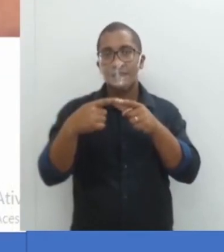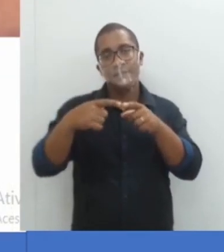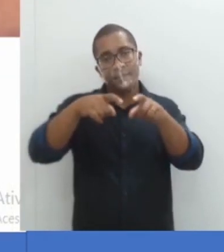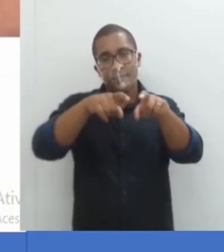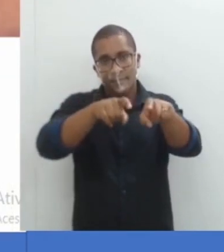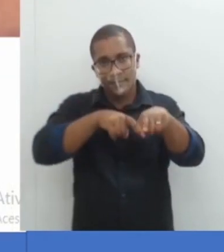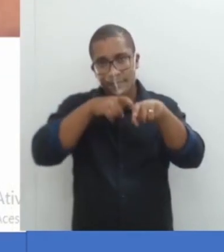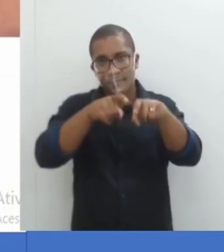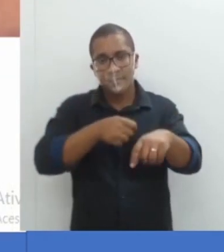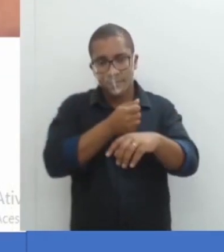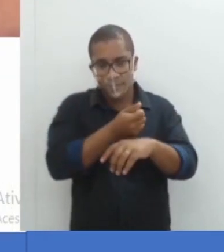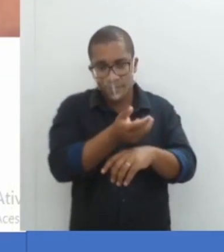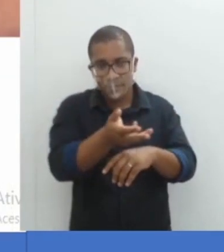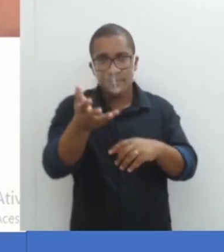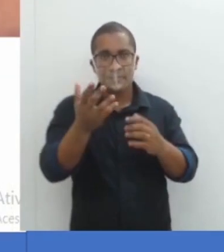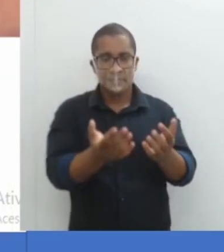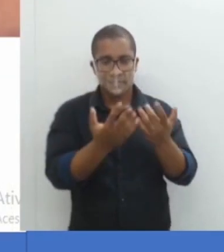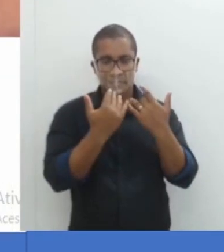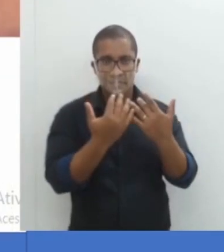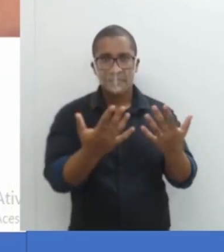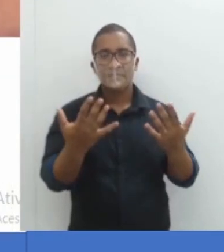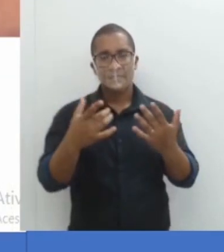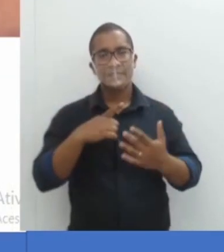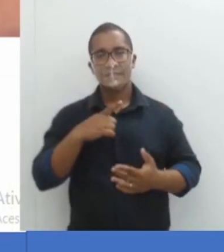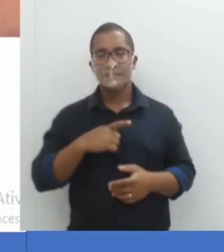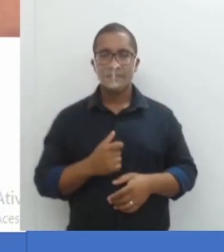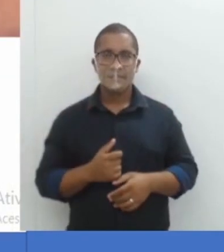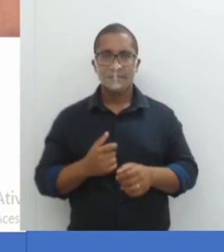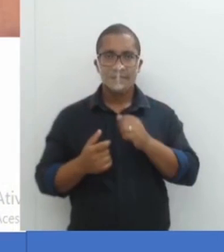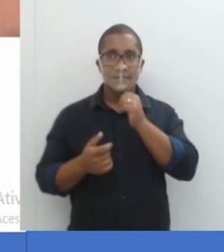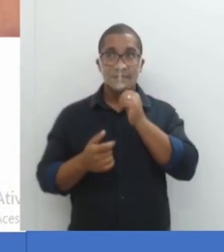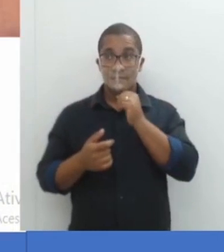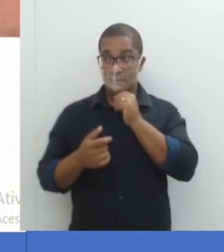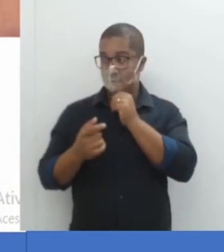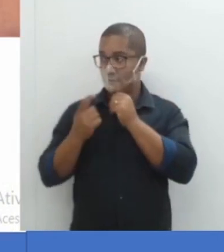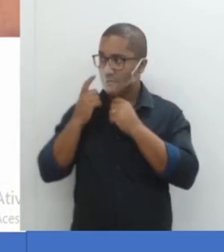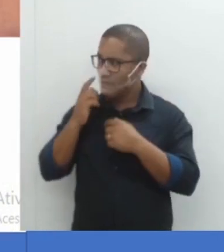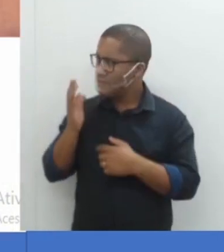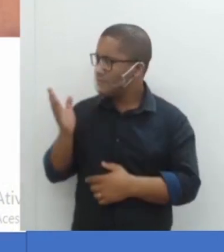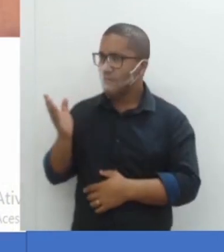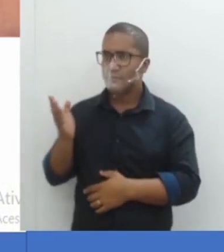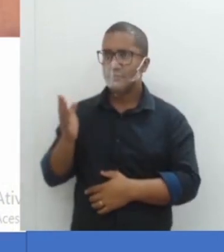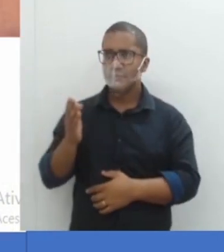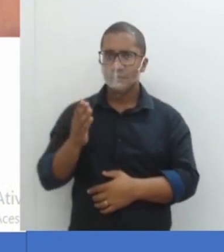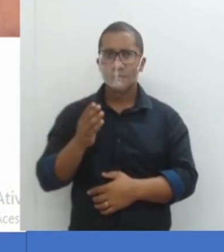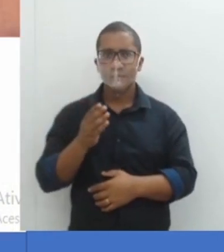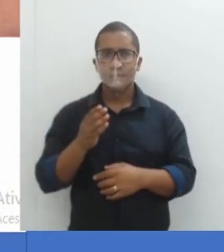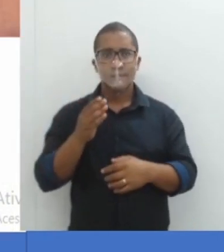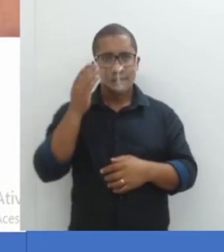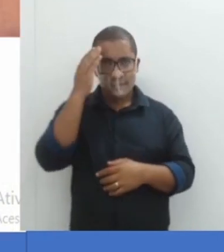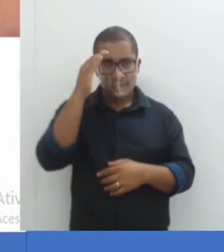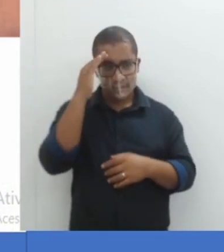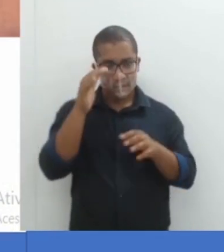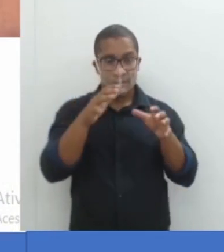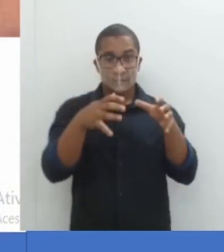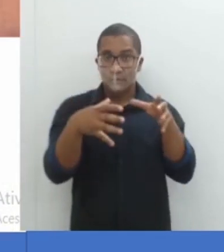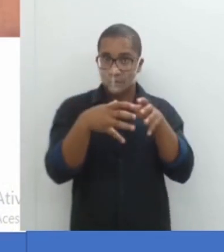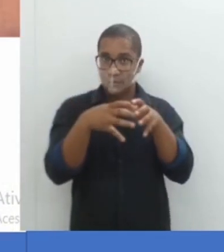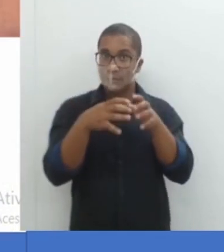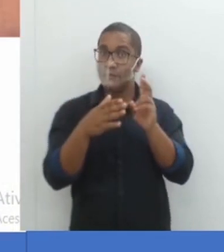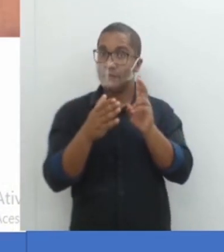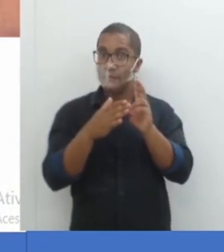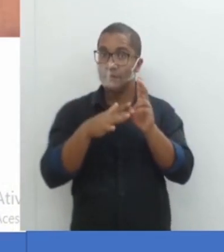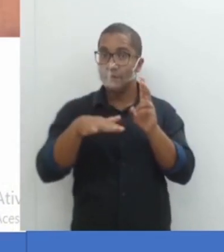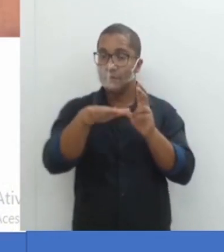E continuando na tela para a gente entender um pouquinho, a comunidade de Cambiuá tem na